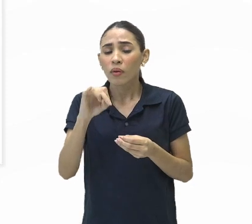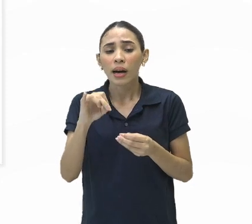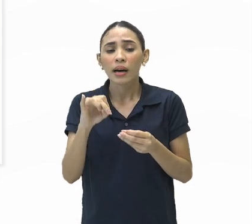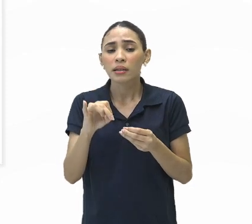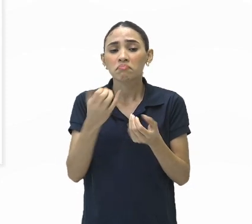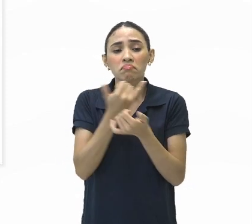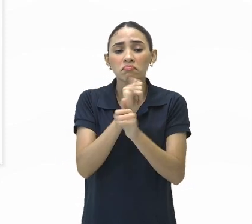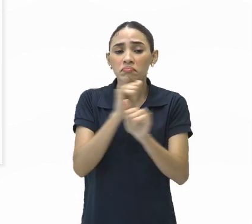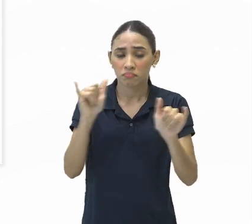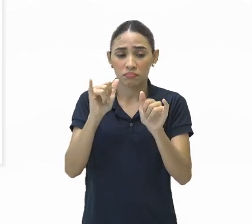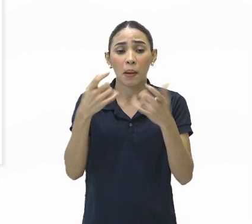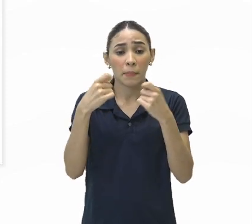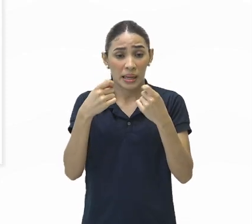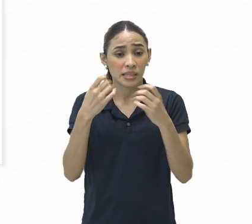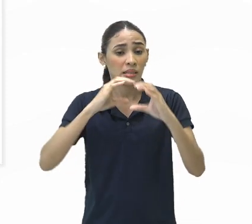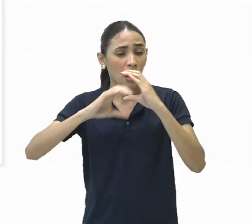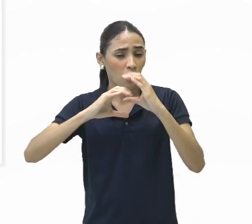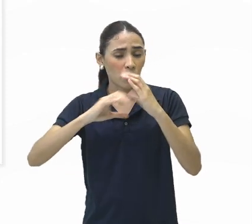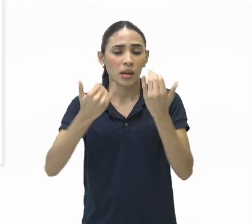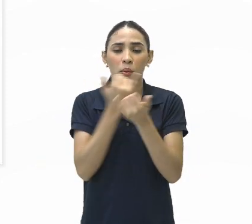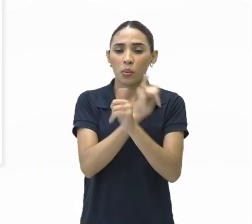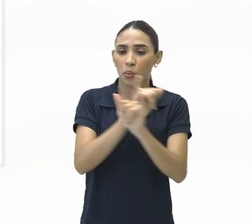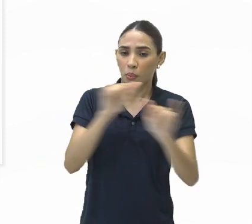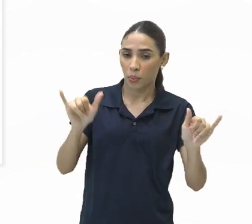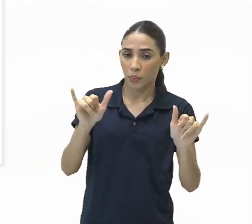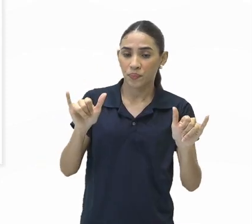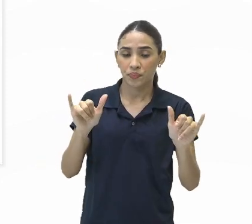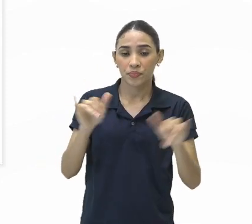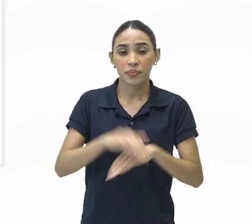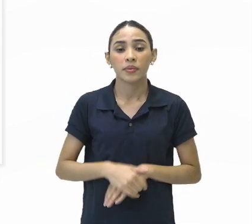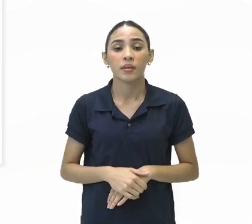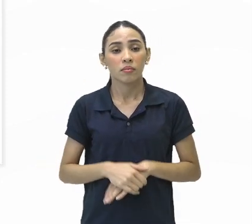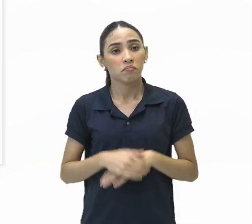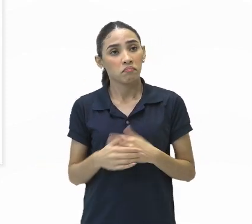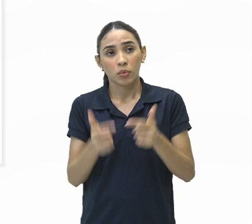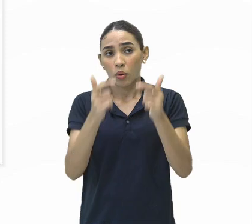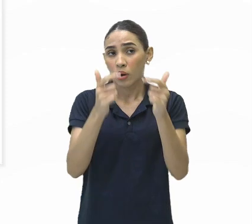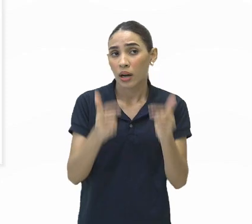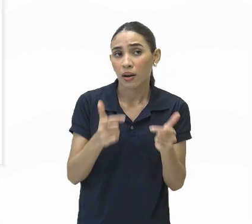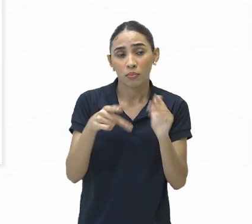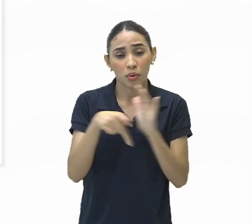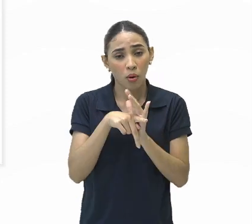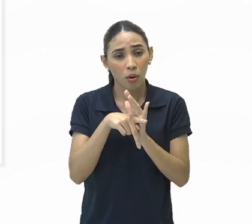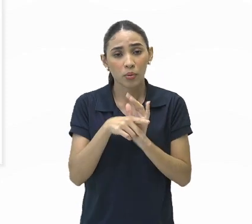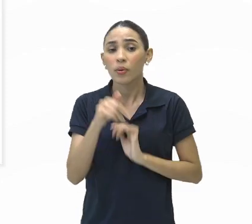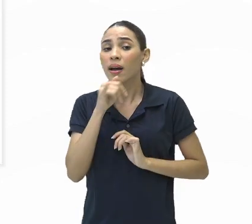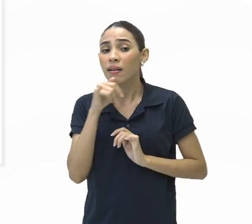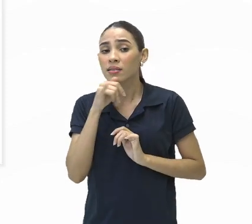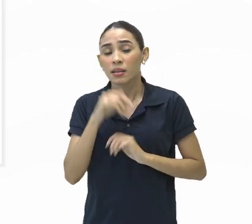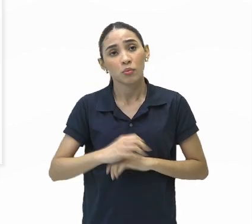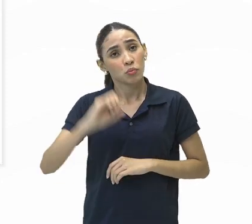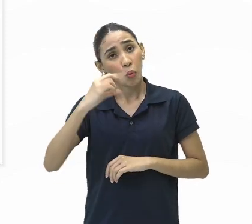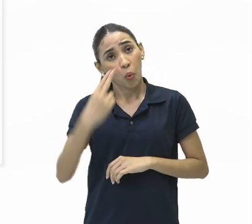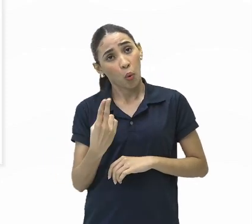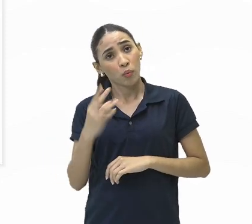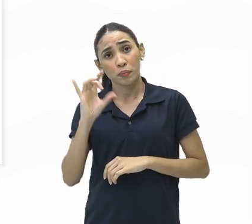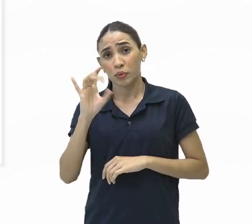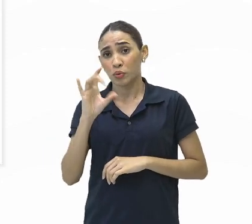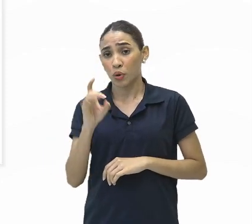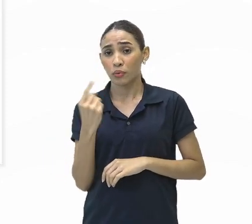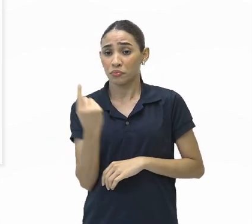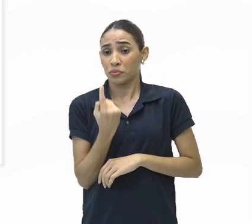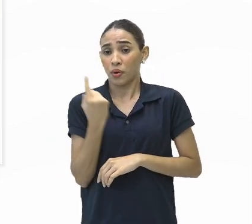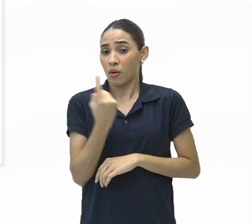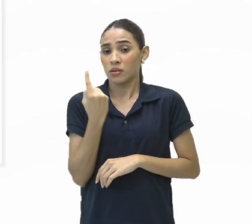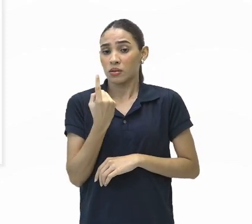questão da comunicação, né, de divulgar o seu negócio, seja se for em um lugar fixo como esse que eu estou aqui, ou se é só você,